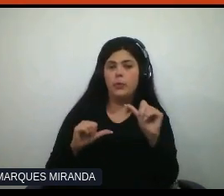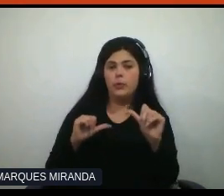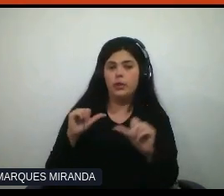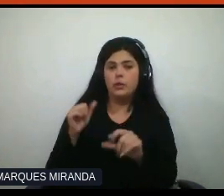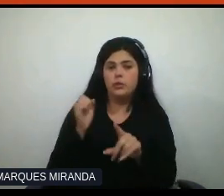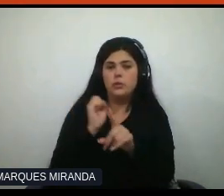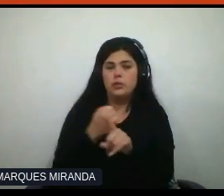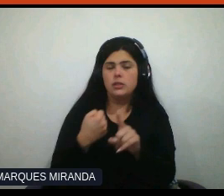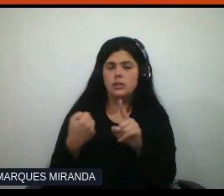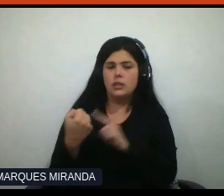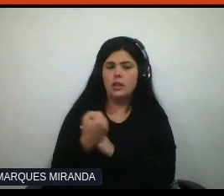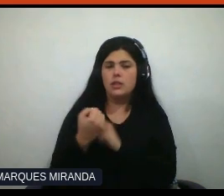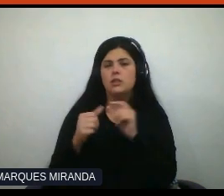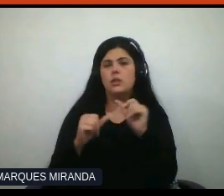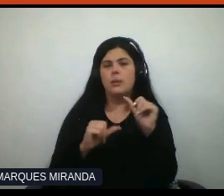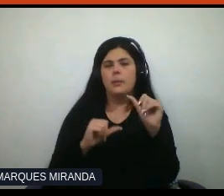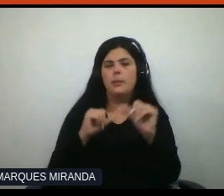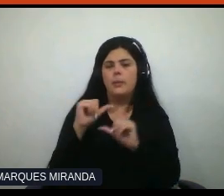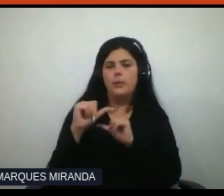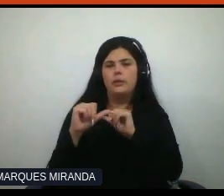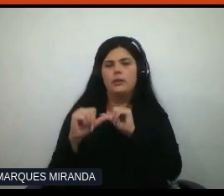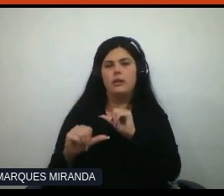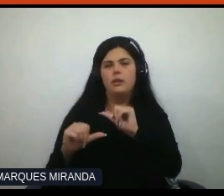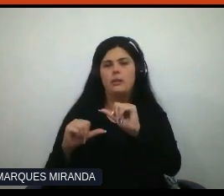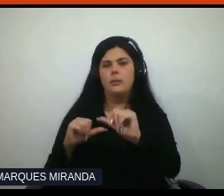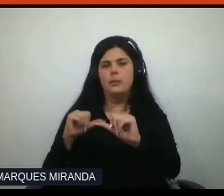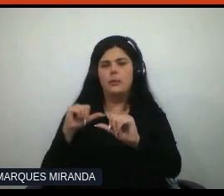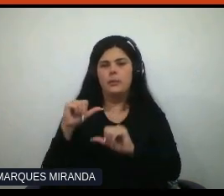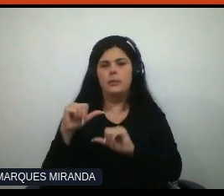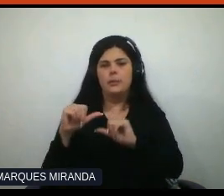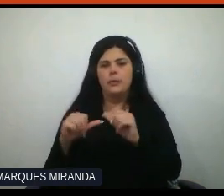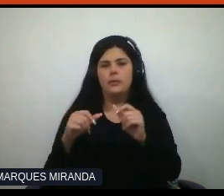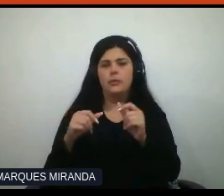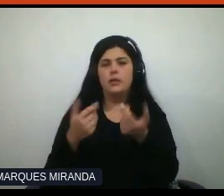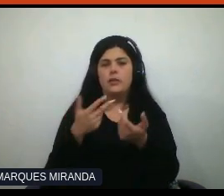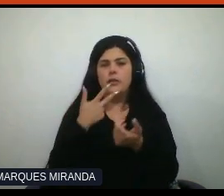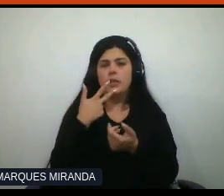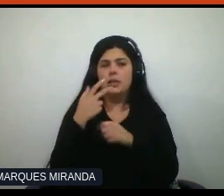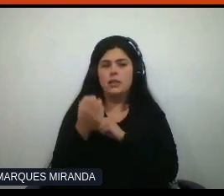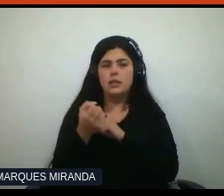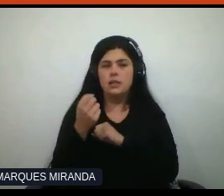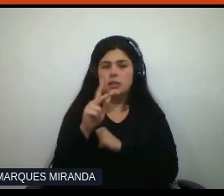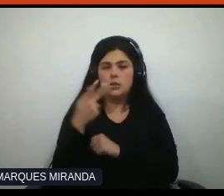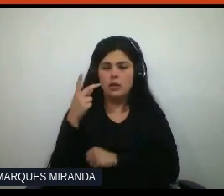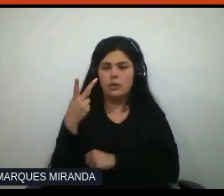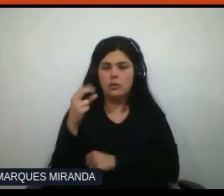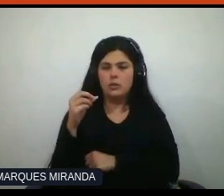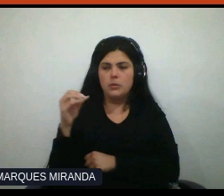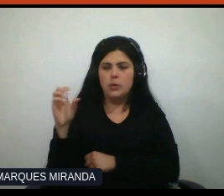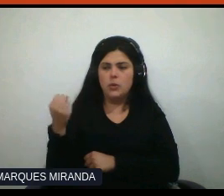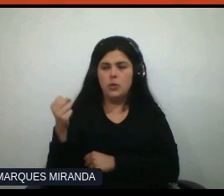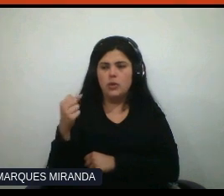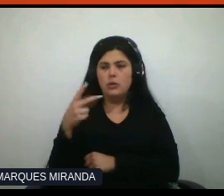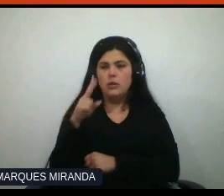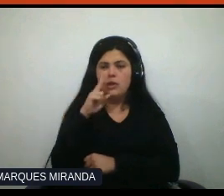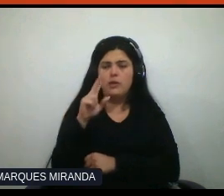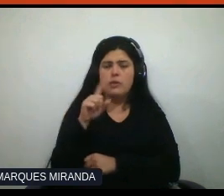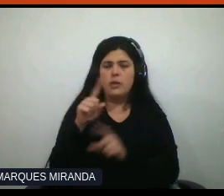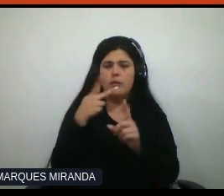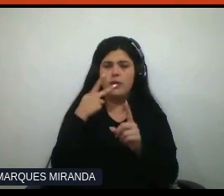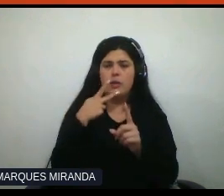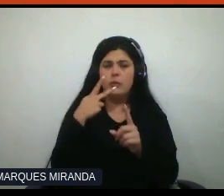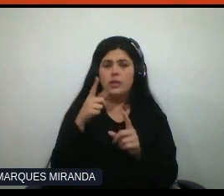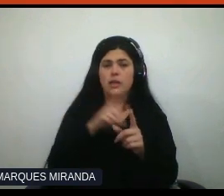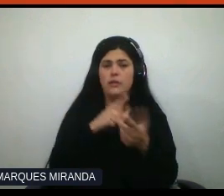modificando a passos de formiga. Então, se eu contei uma história de 2008 e eu vi ali no chat que alguém falou que sim, passou